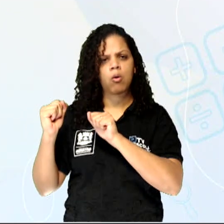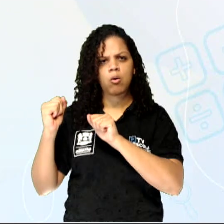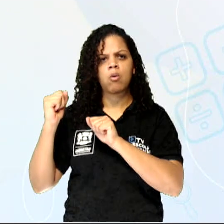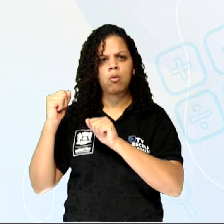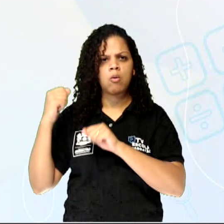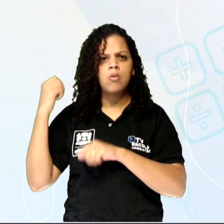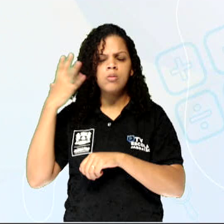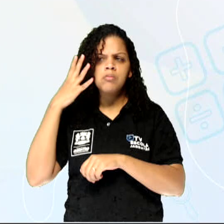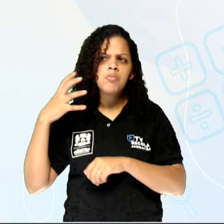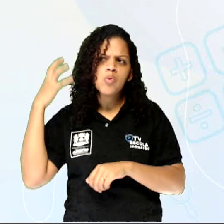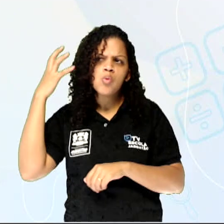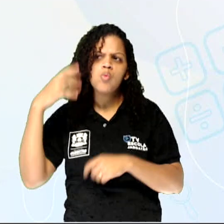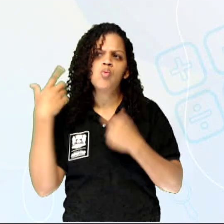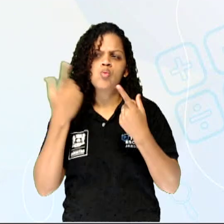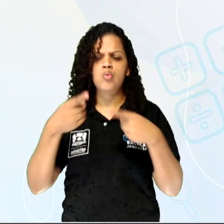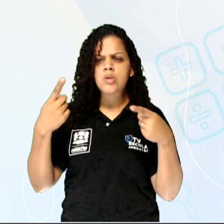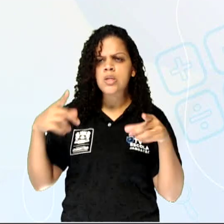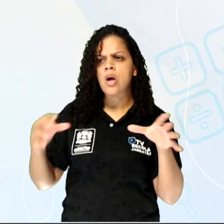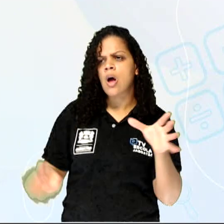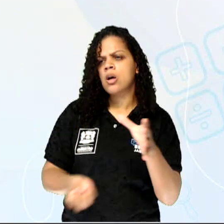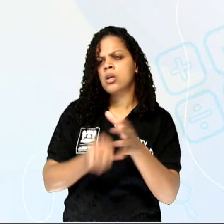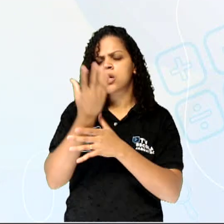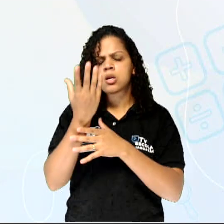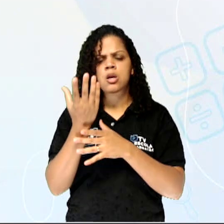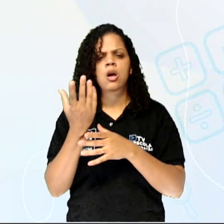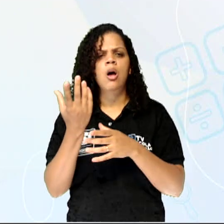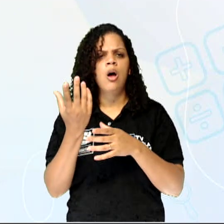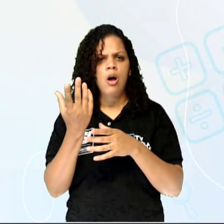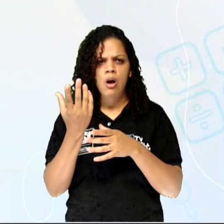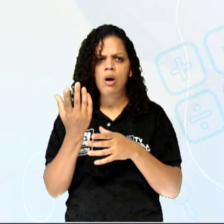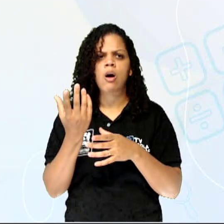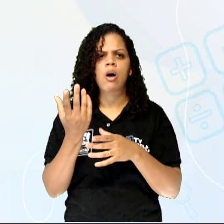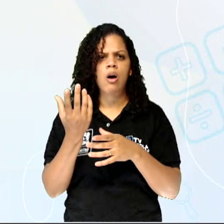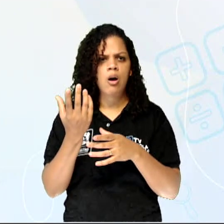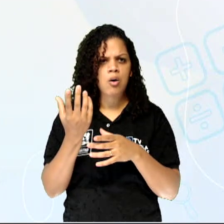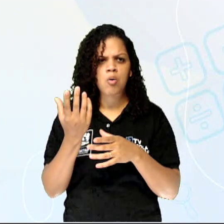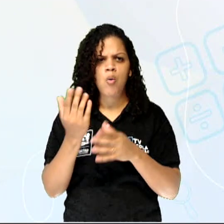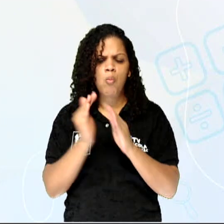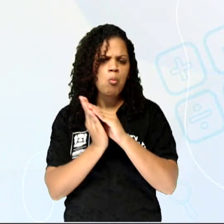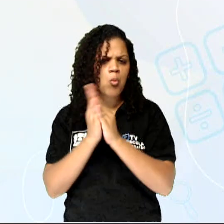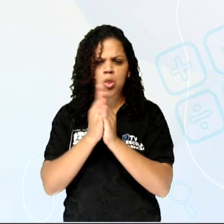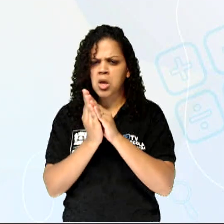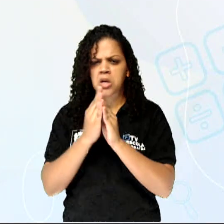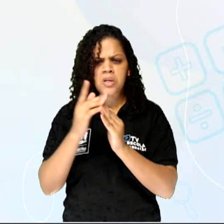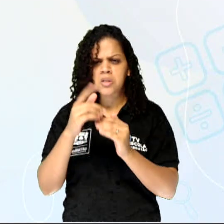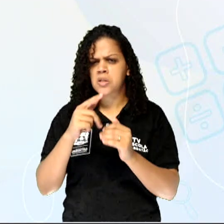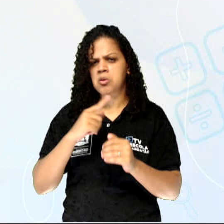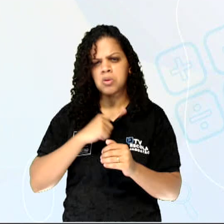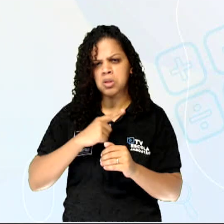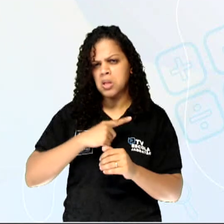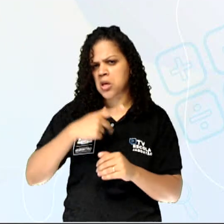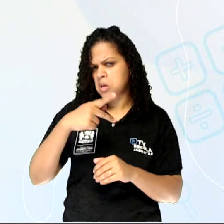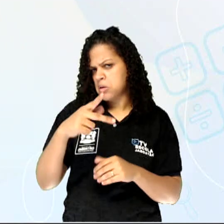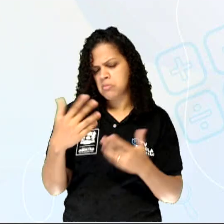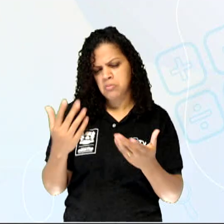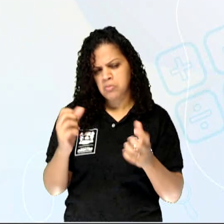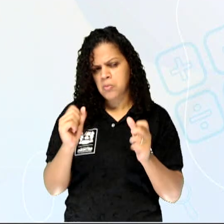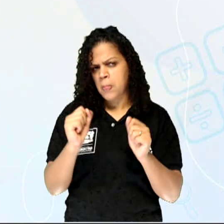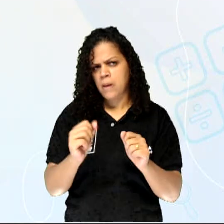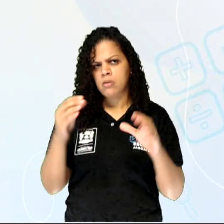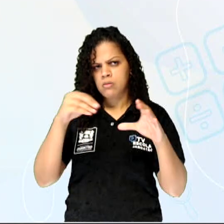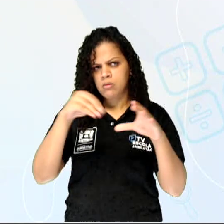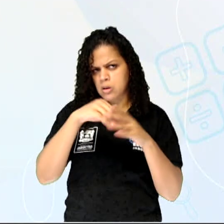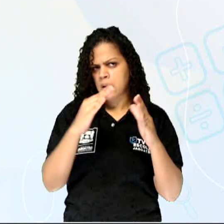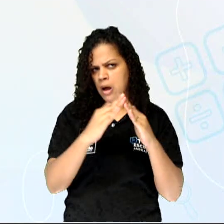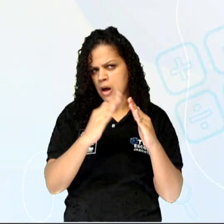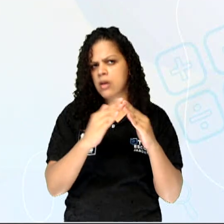também, Você pode criar, com os bonequinhos que você tem em casa, você vai pegar, as